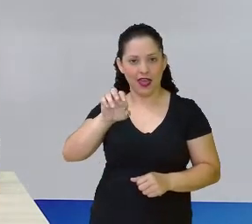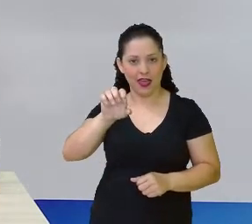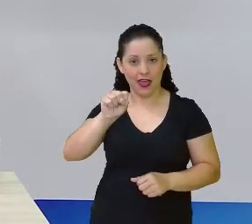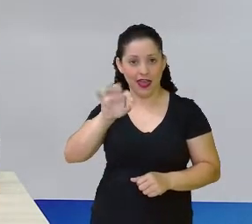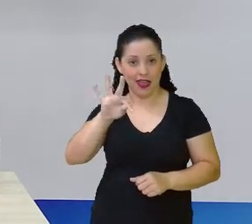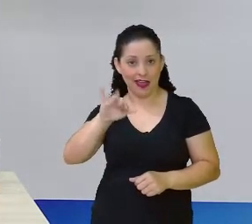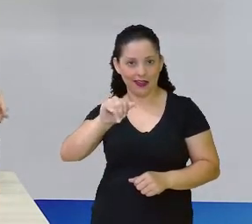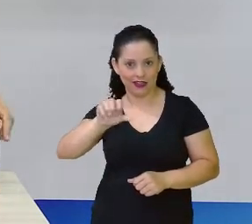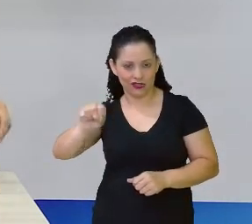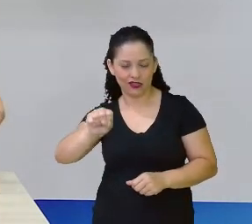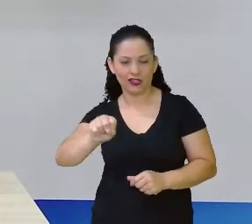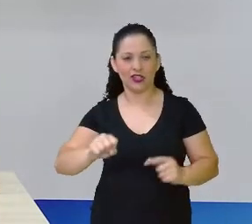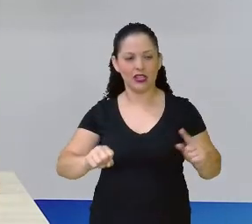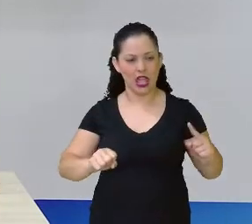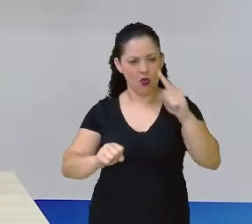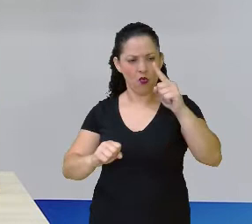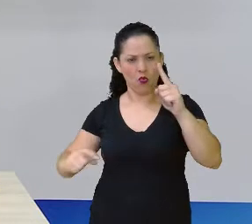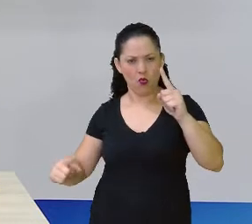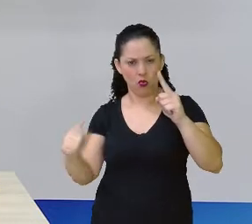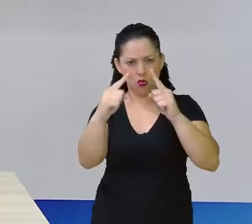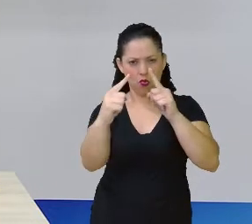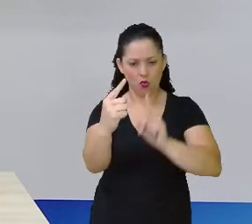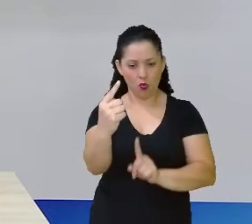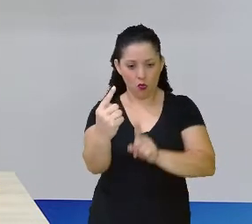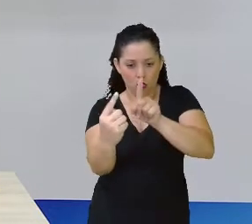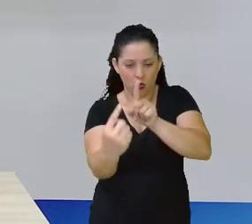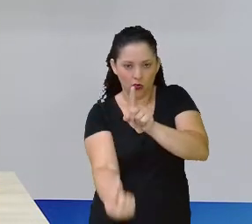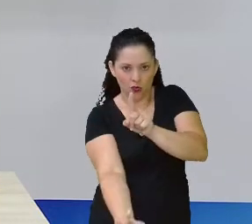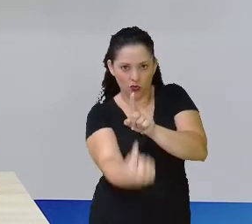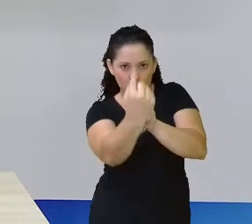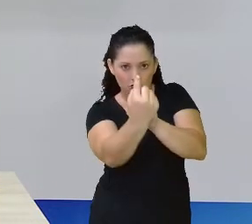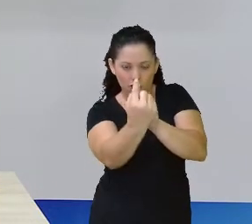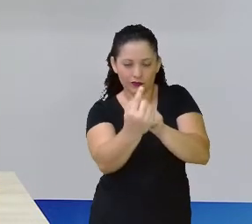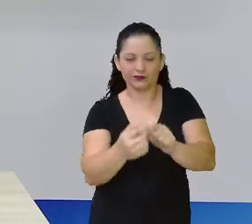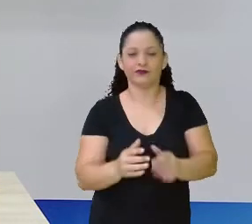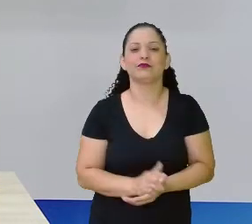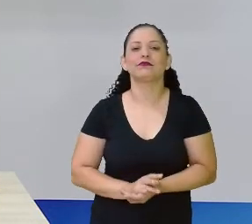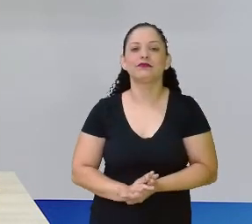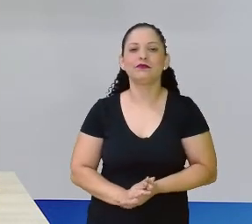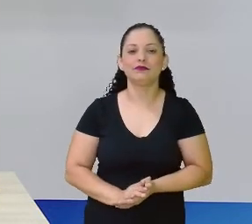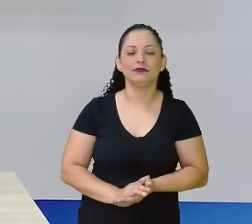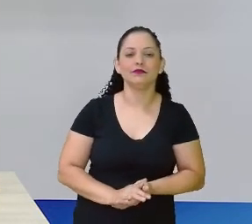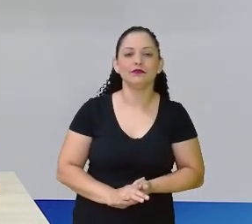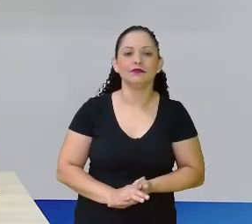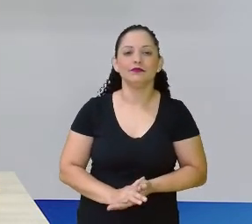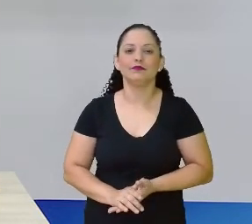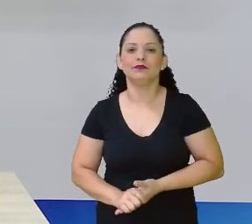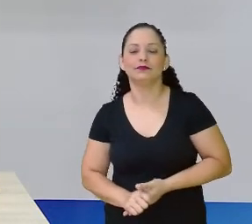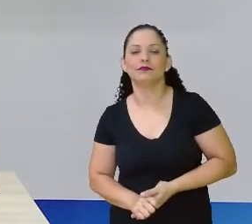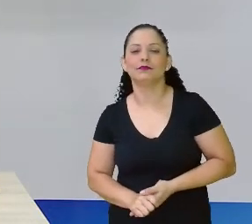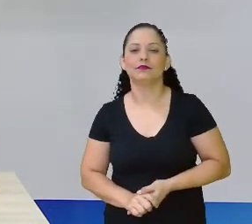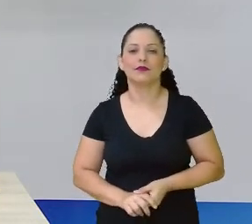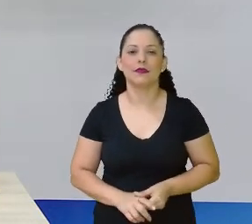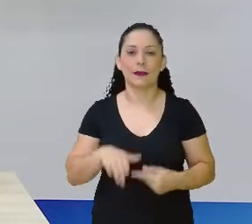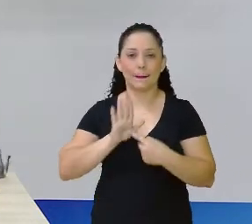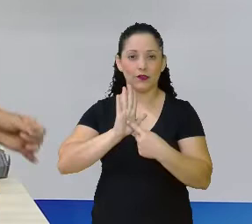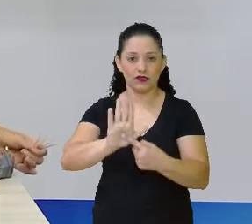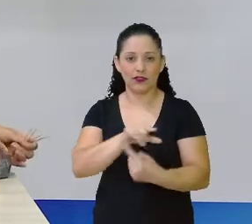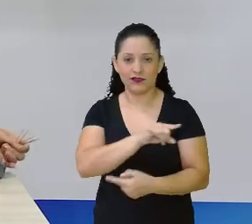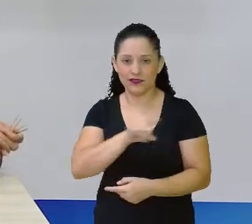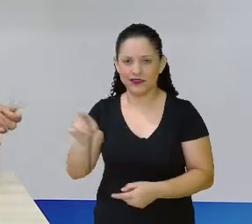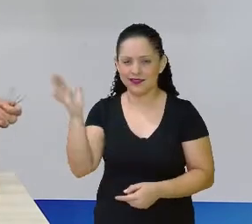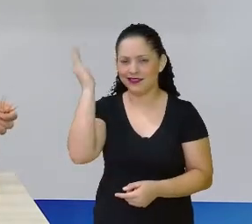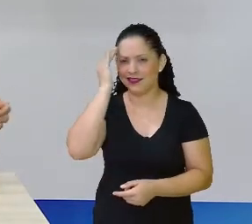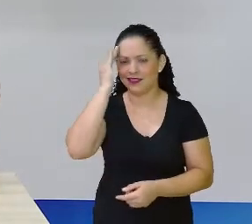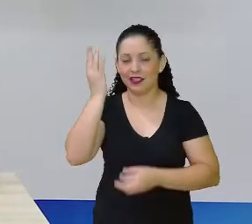Lembra? Eu trouxe até os nossos velhos e queridos palitinhos, para que vocês entendam.